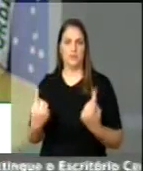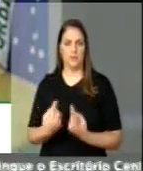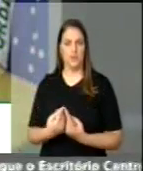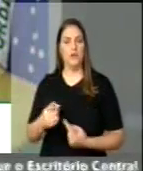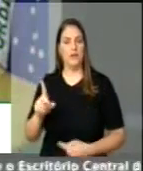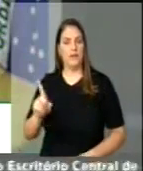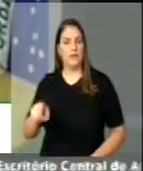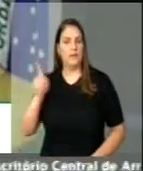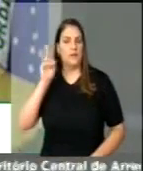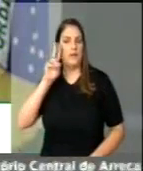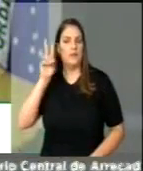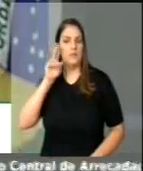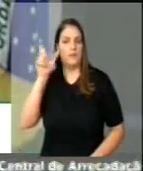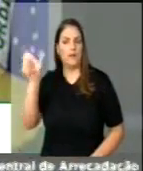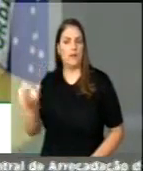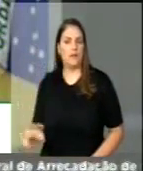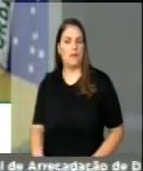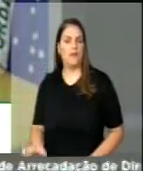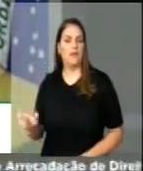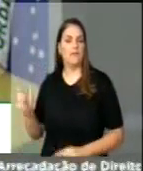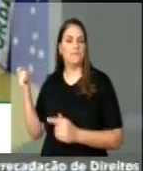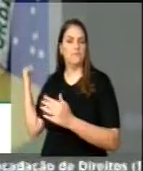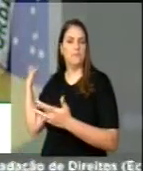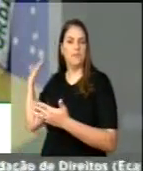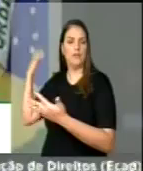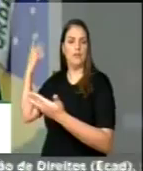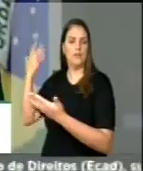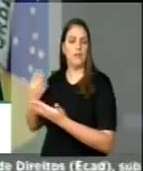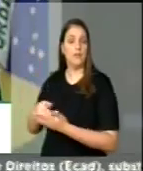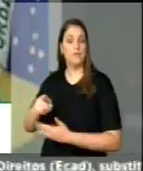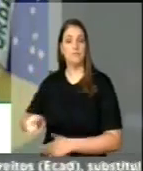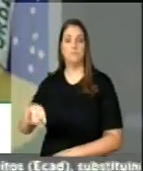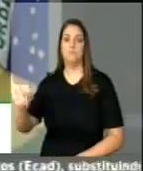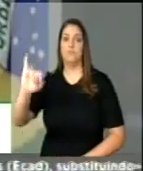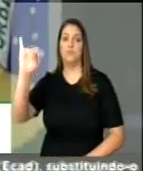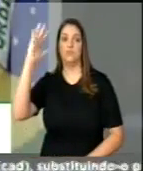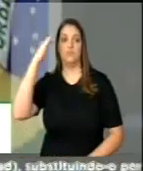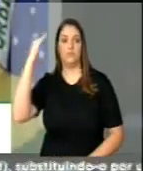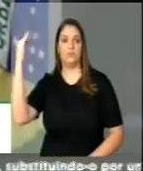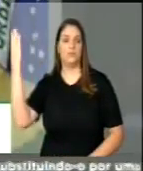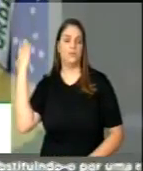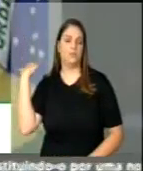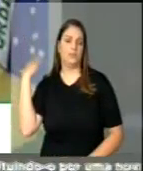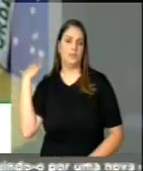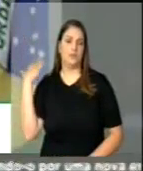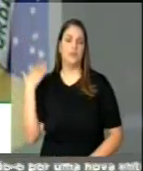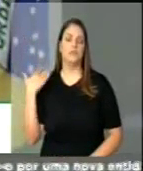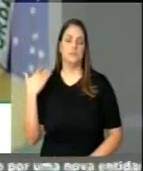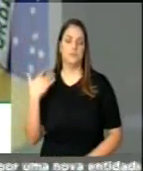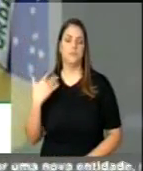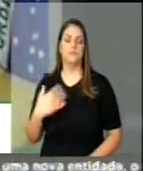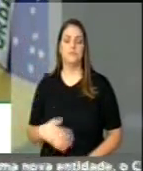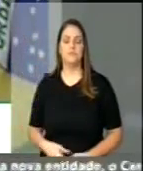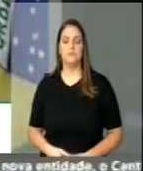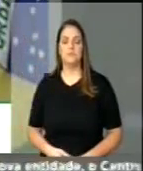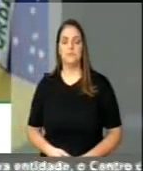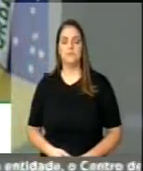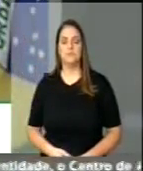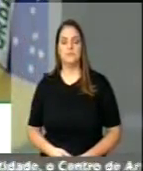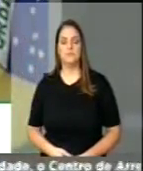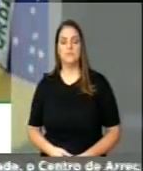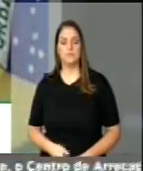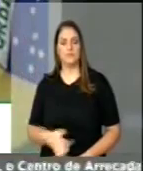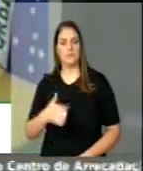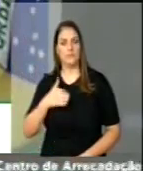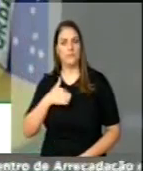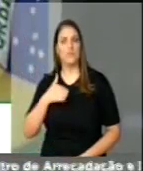dos políticos brasileiros de destaque no final do século passado e que tive a